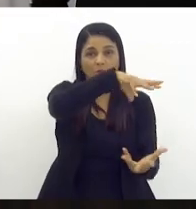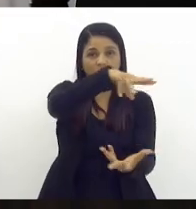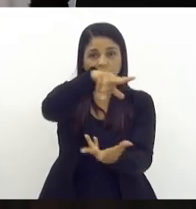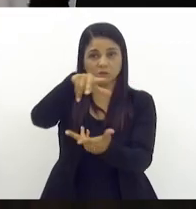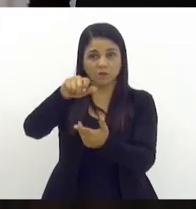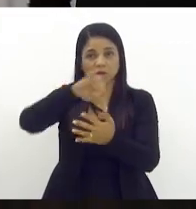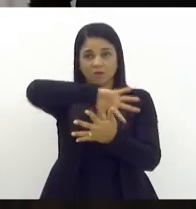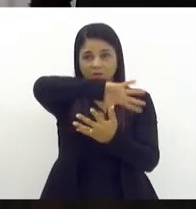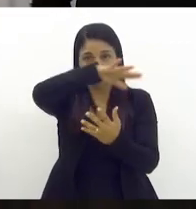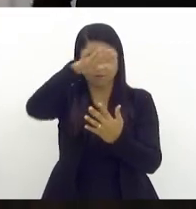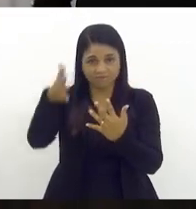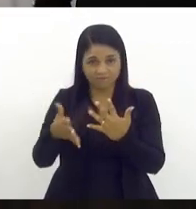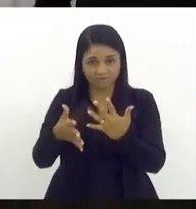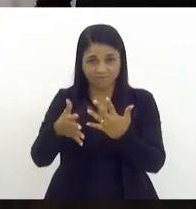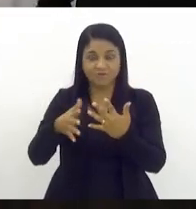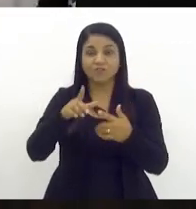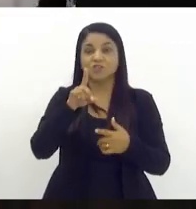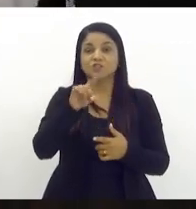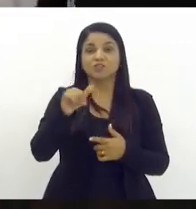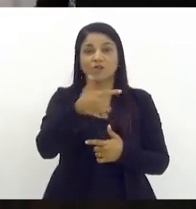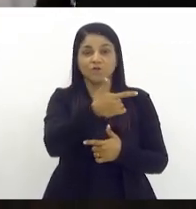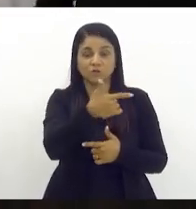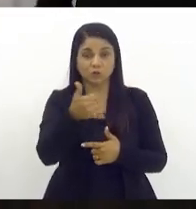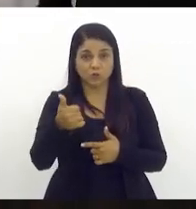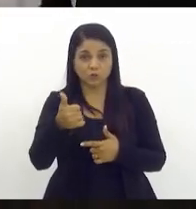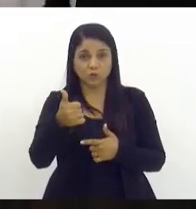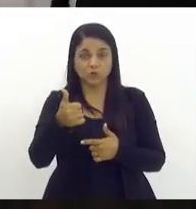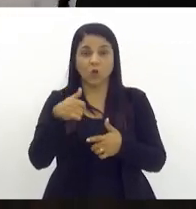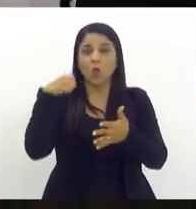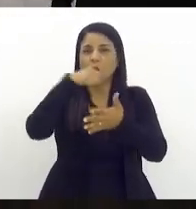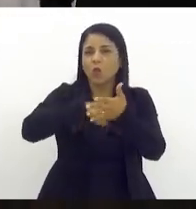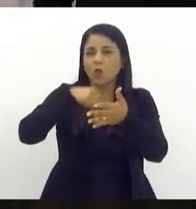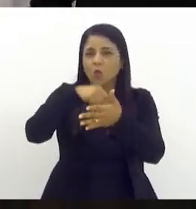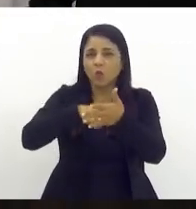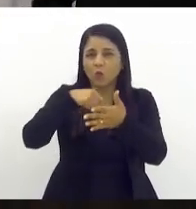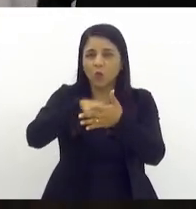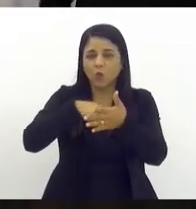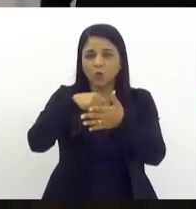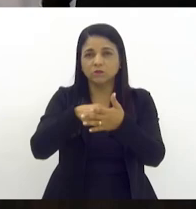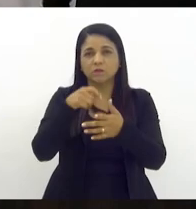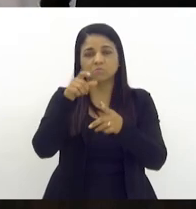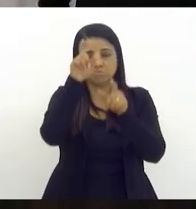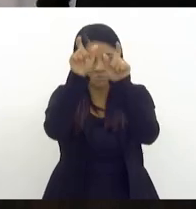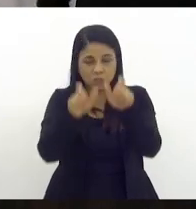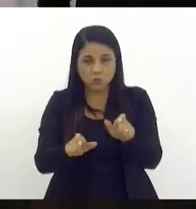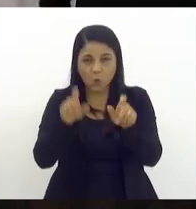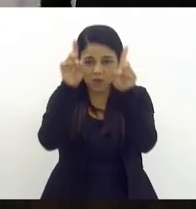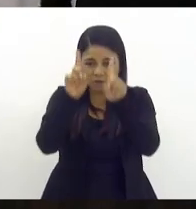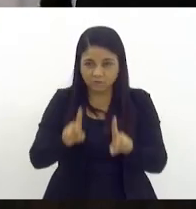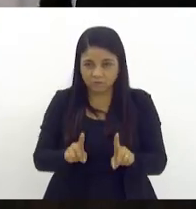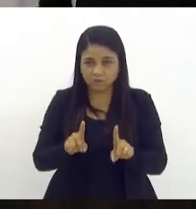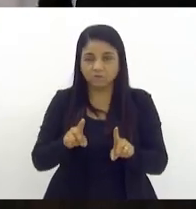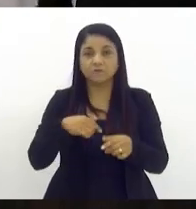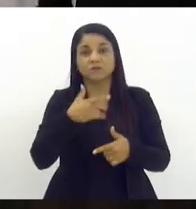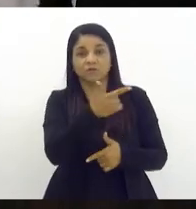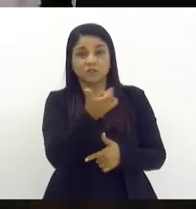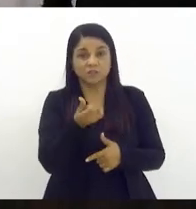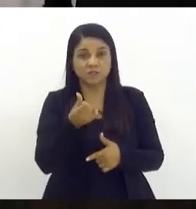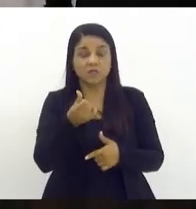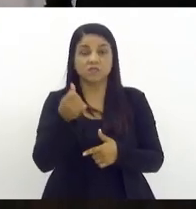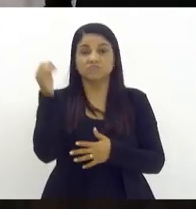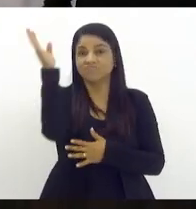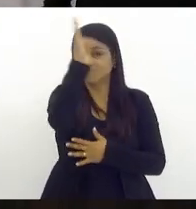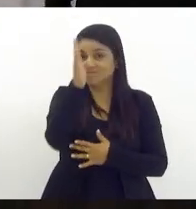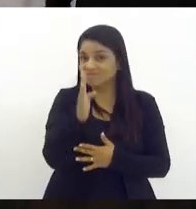de Sinais, no dia 21, Dia da Luta das Pessoas com Deficiência, o dia 26, o Dia Nacional